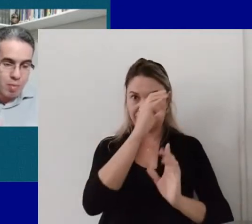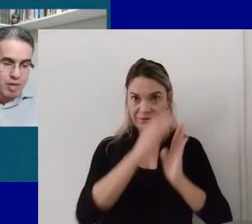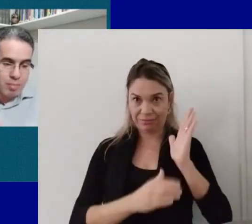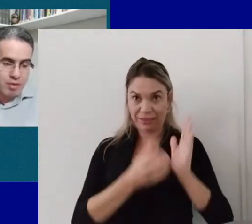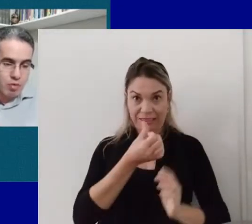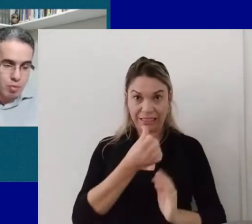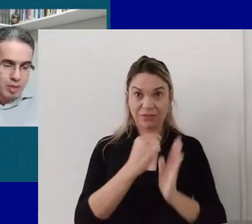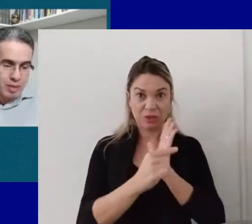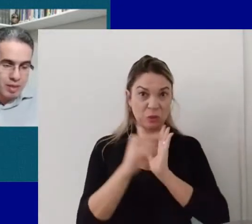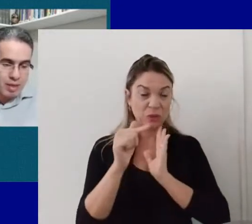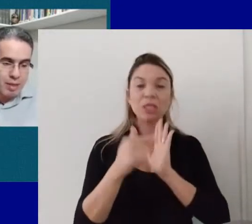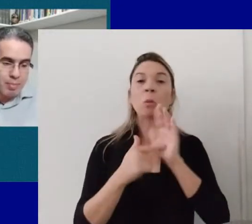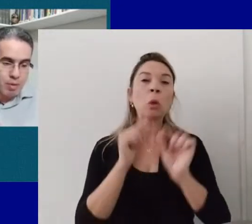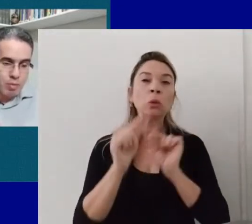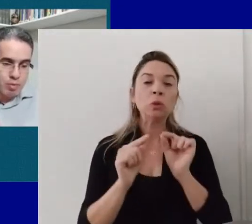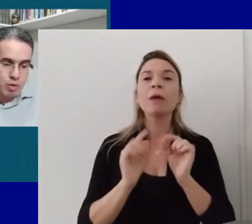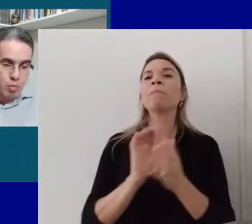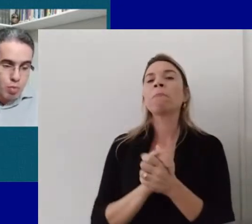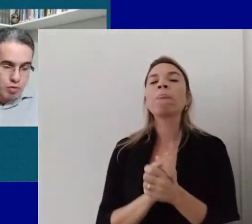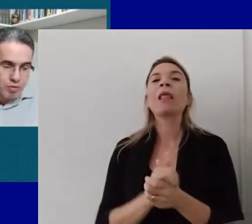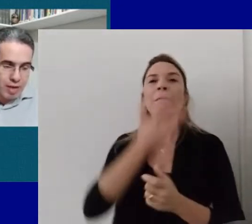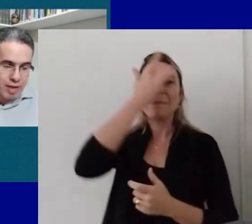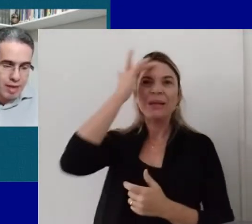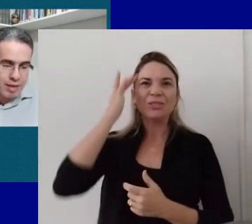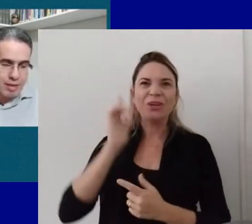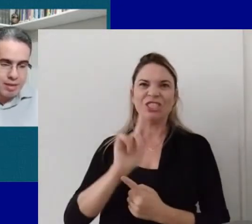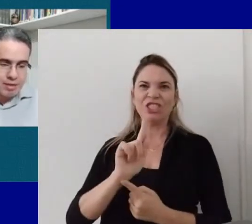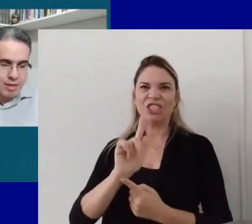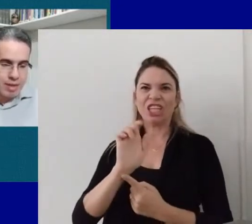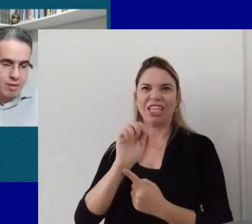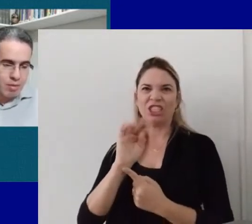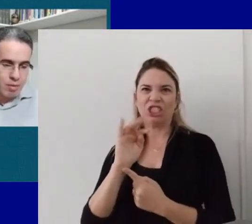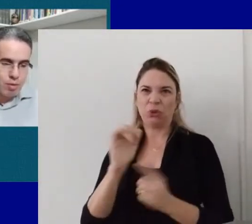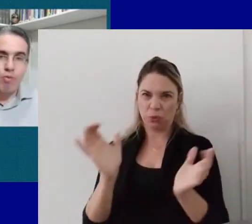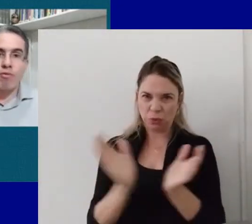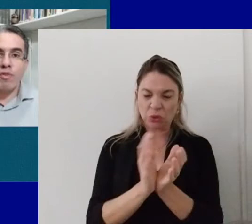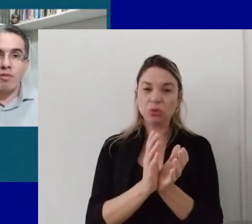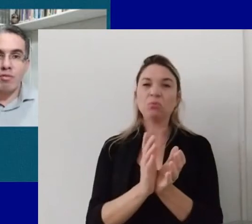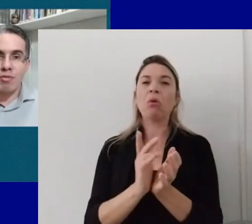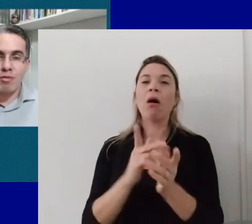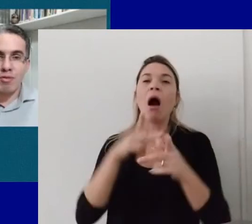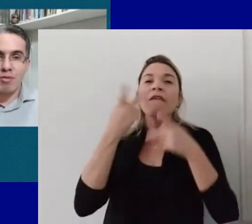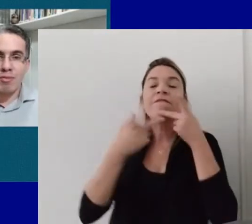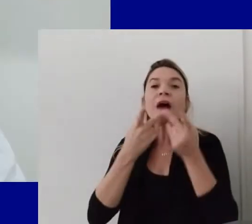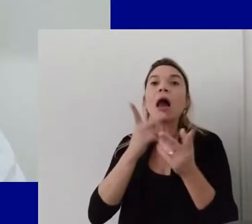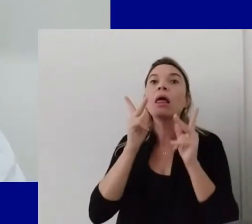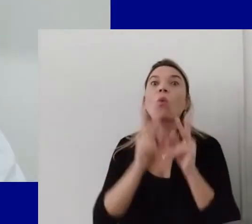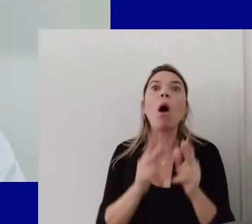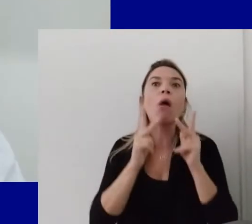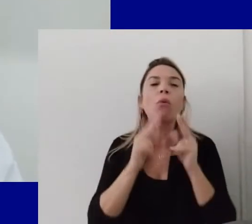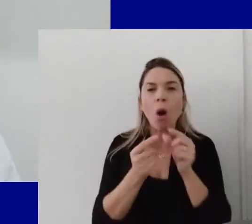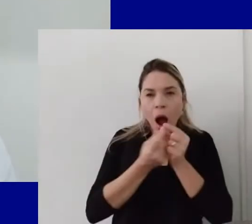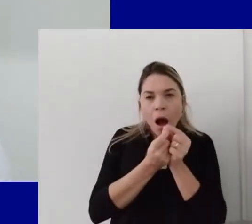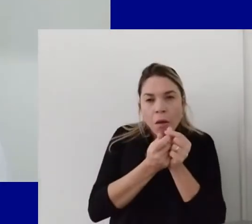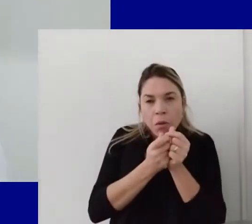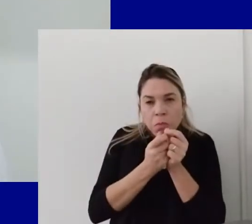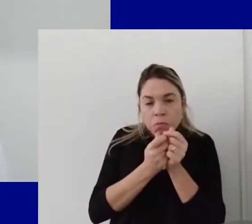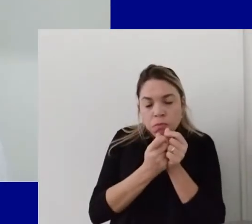gentios, porque presumem que pelo seu muito falar serão ouvidos.